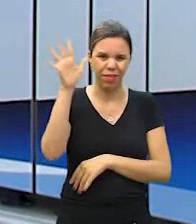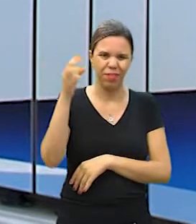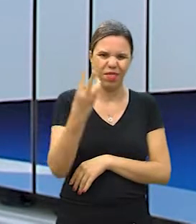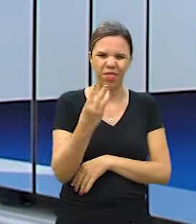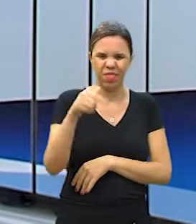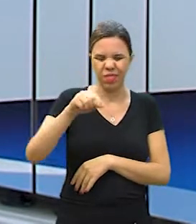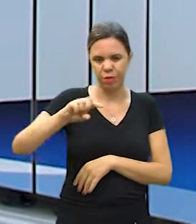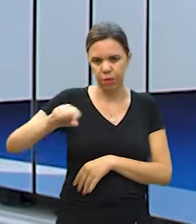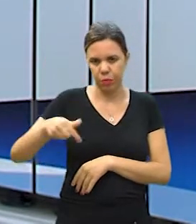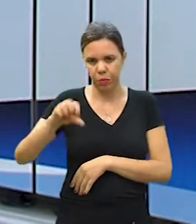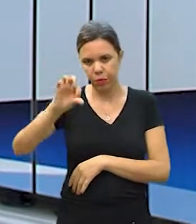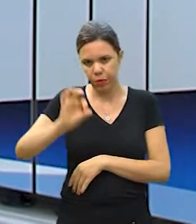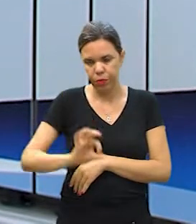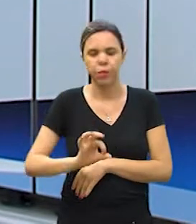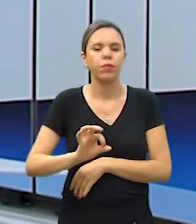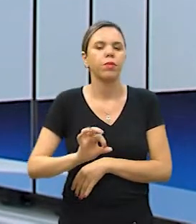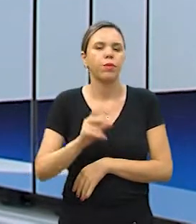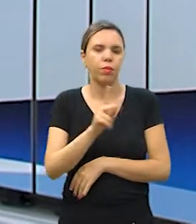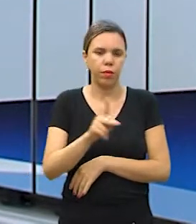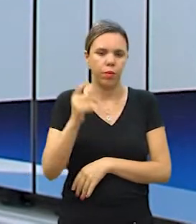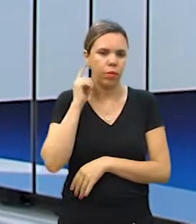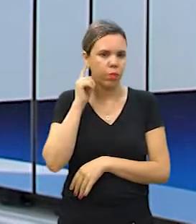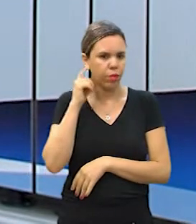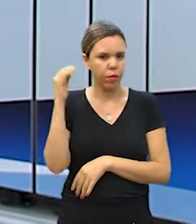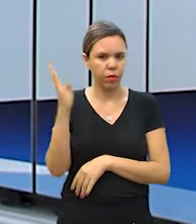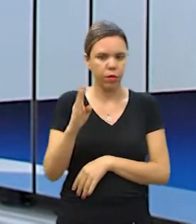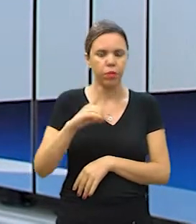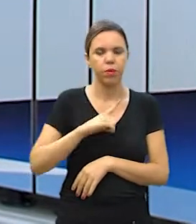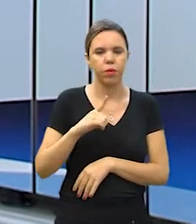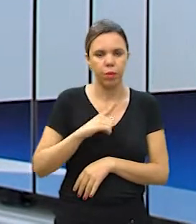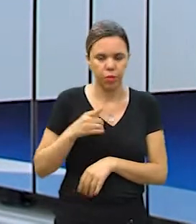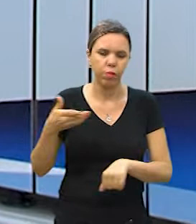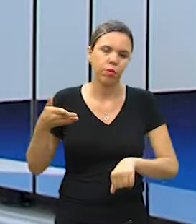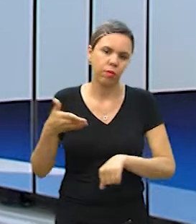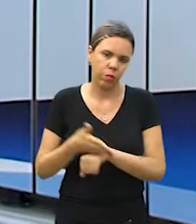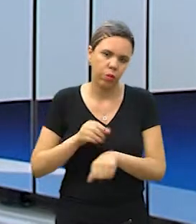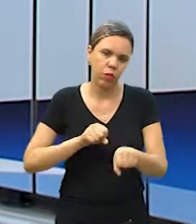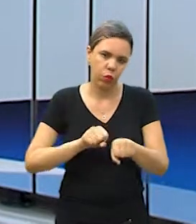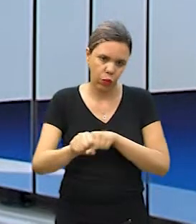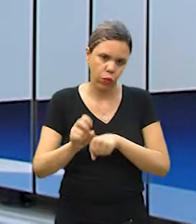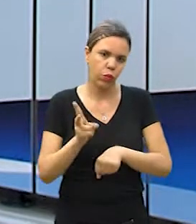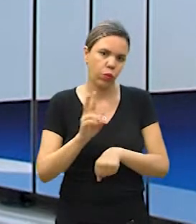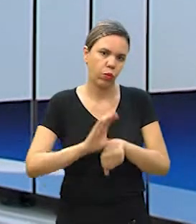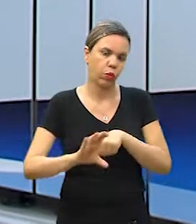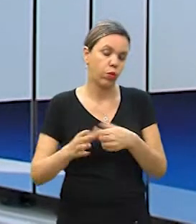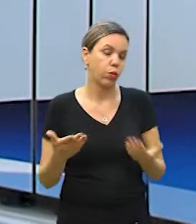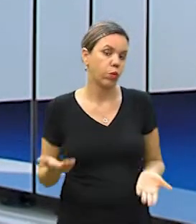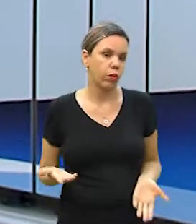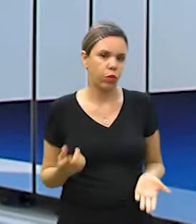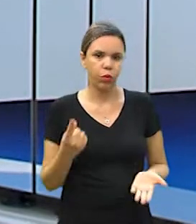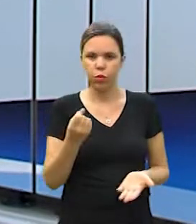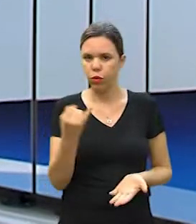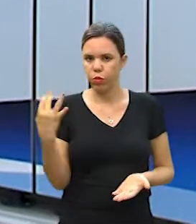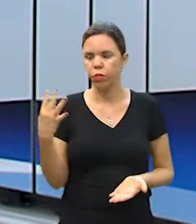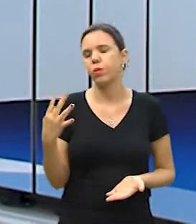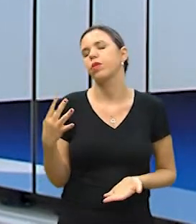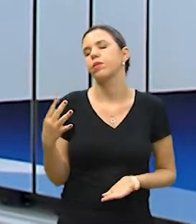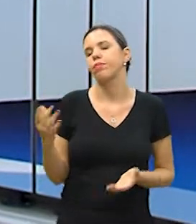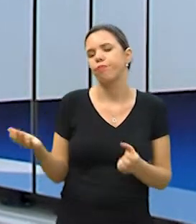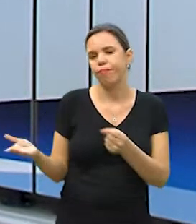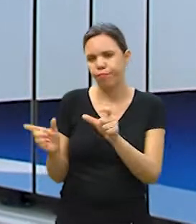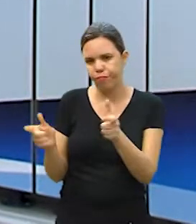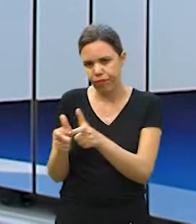caro, 37,9% dos professores brasileiros têm acesso à formação continuada. E um terço